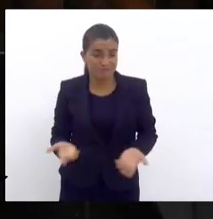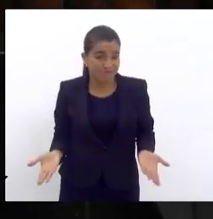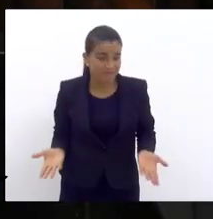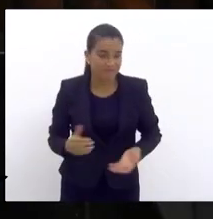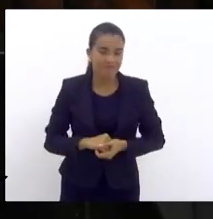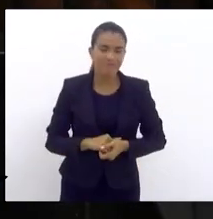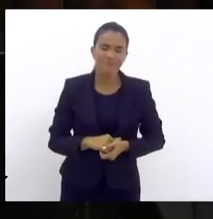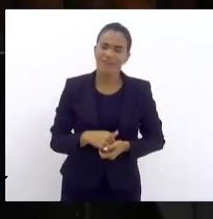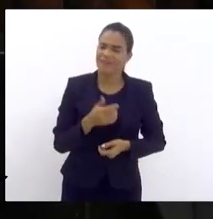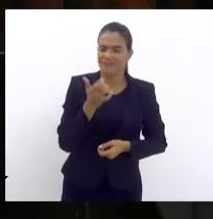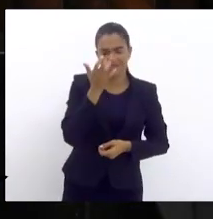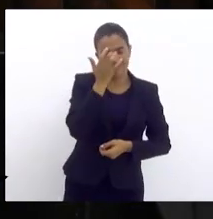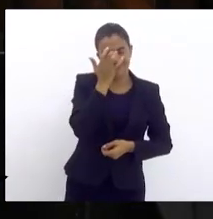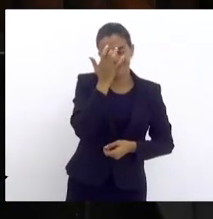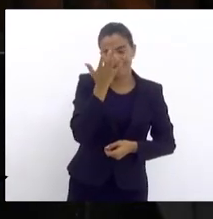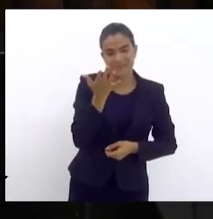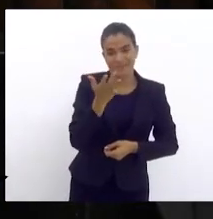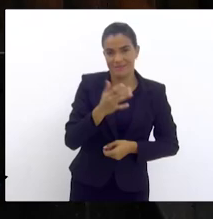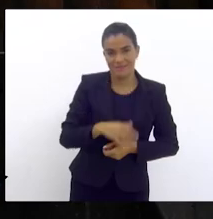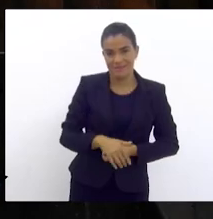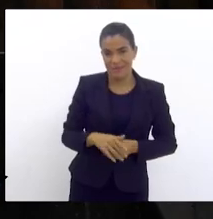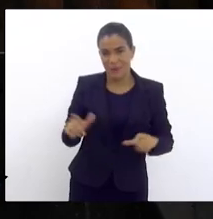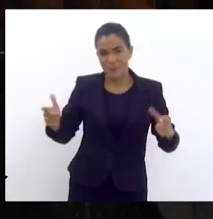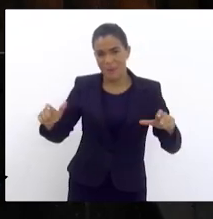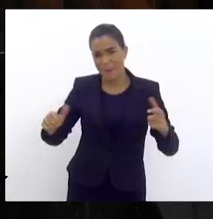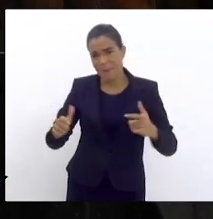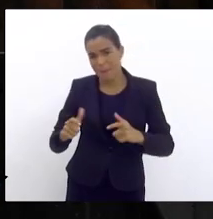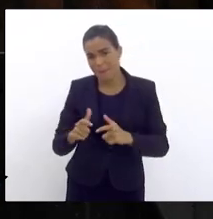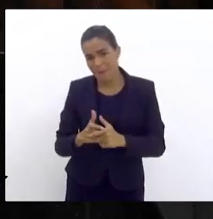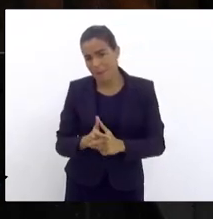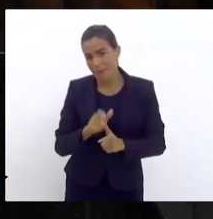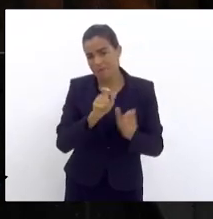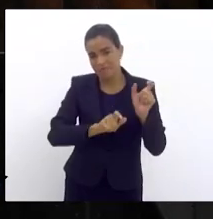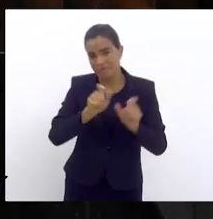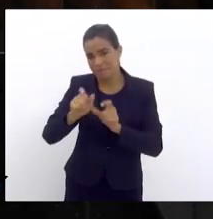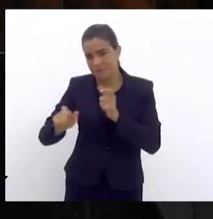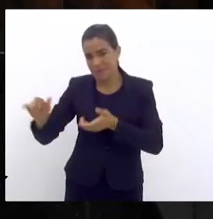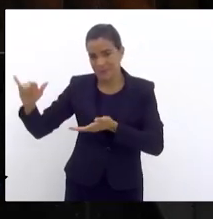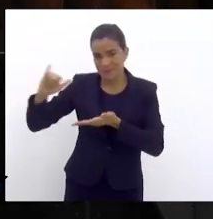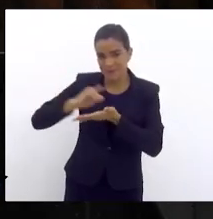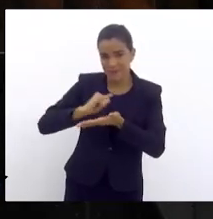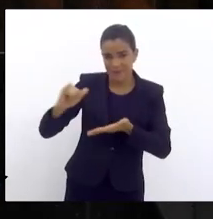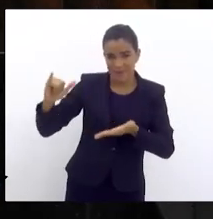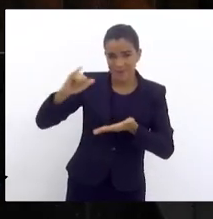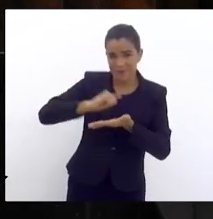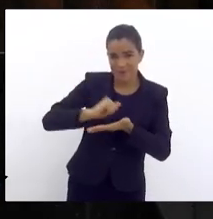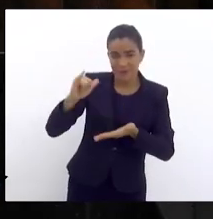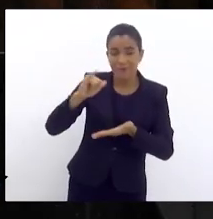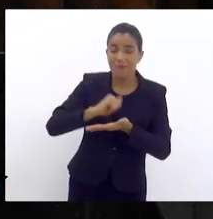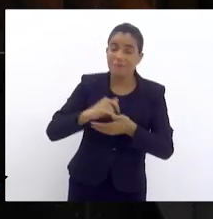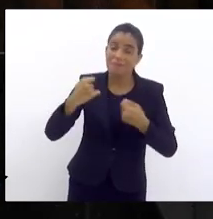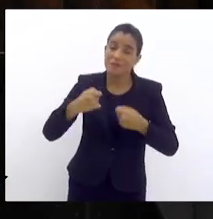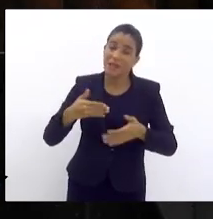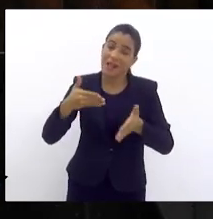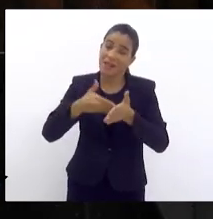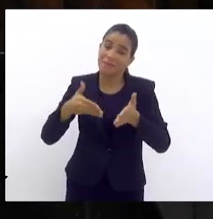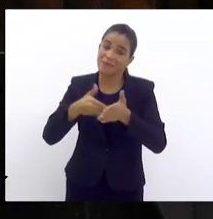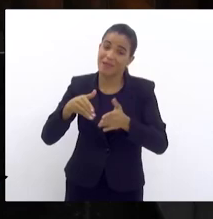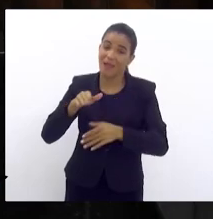e é fácil baixar o número de passageiros basta limitar Os voos do Santos